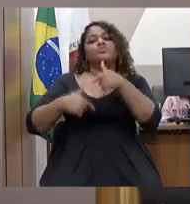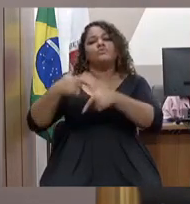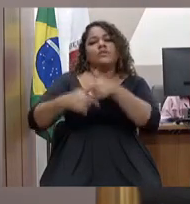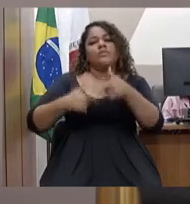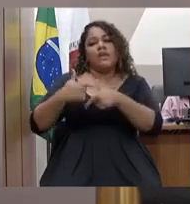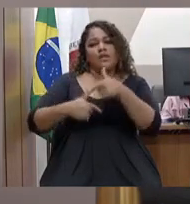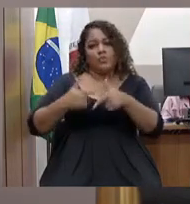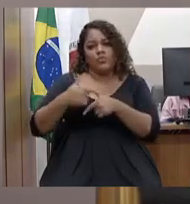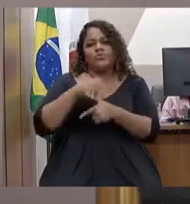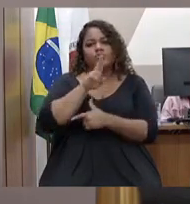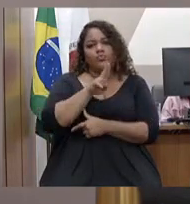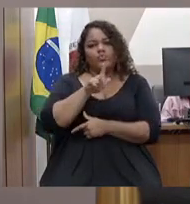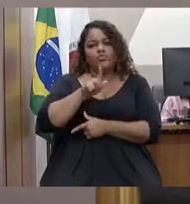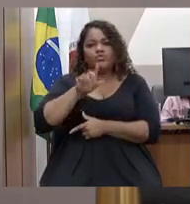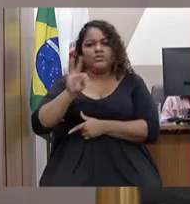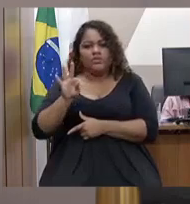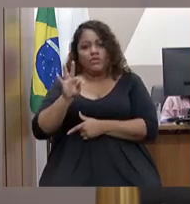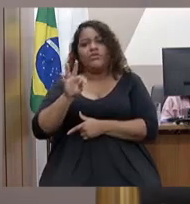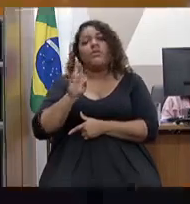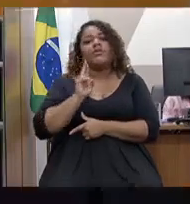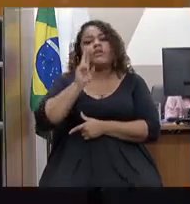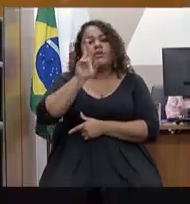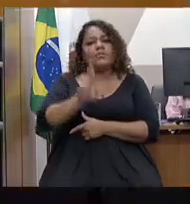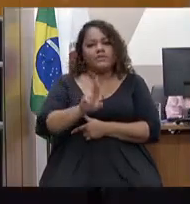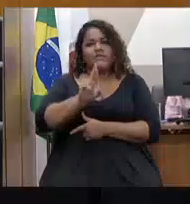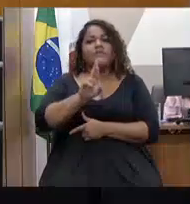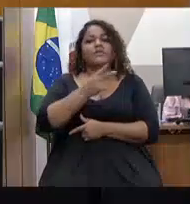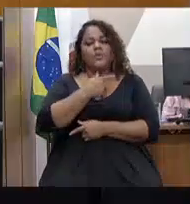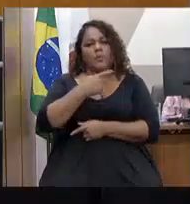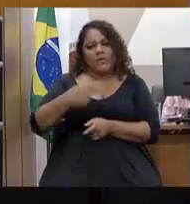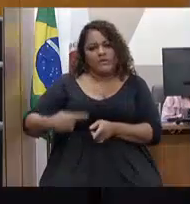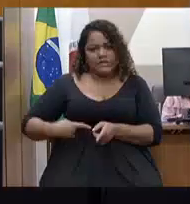Paulo Roberto da Silva presidente da ugt